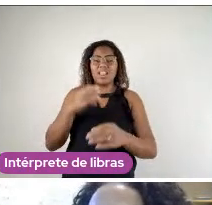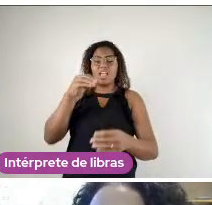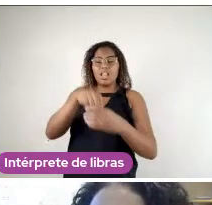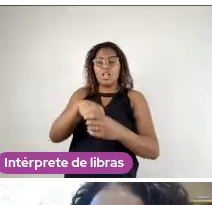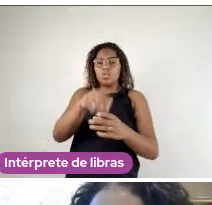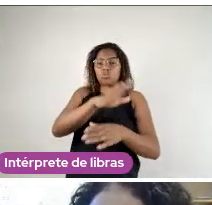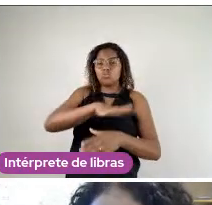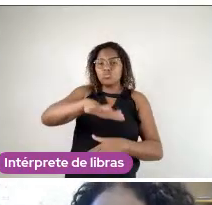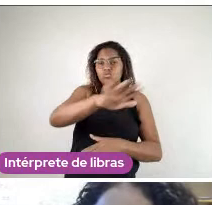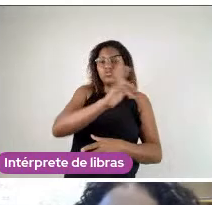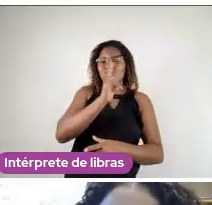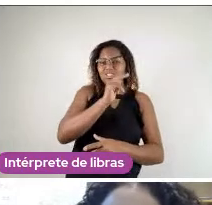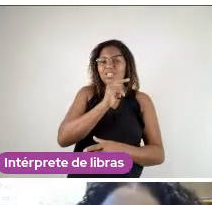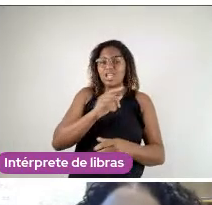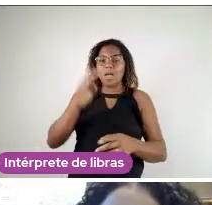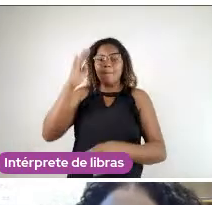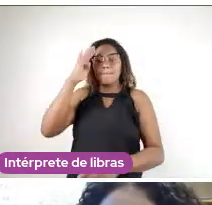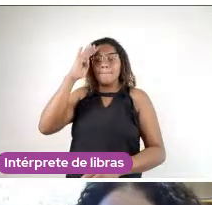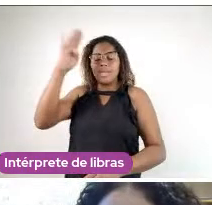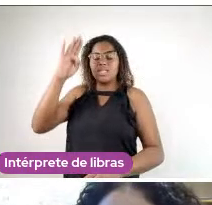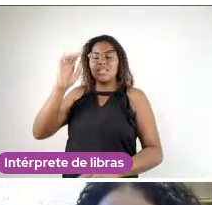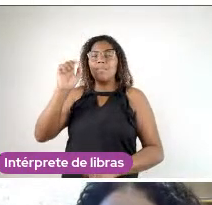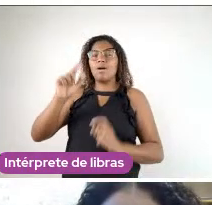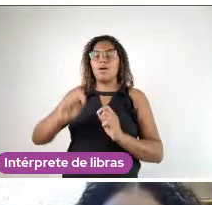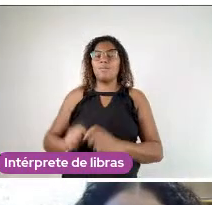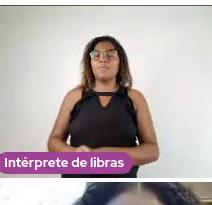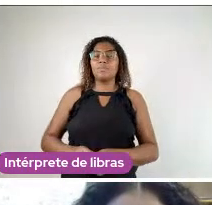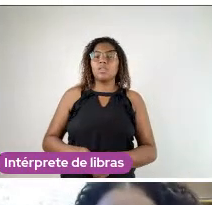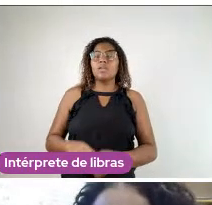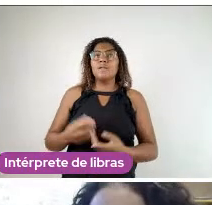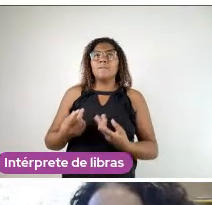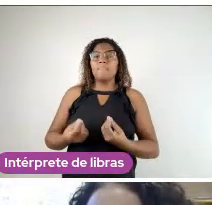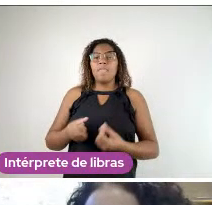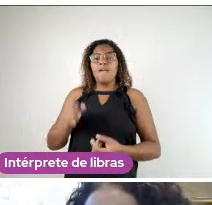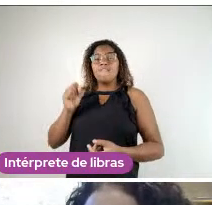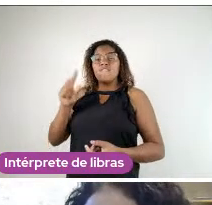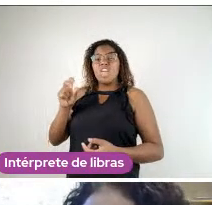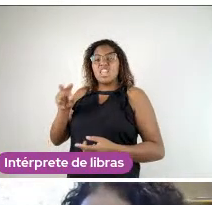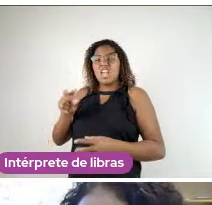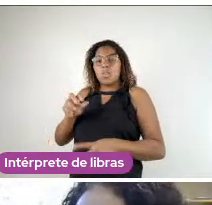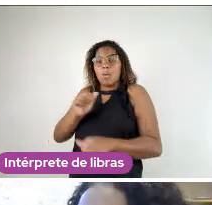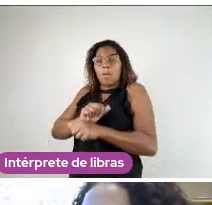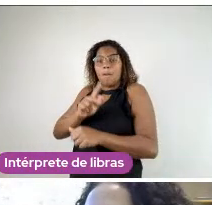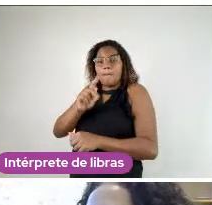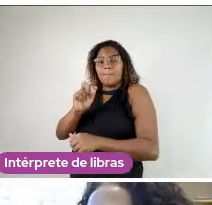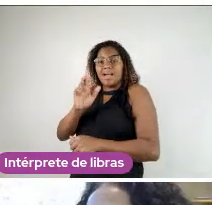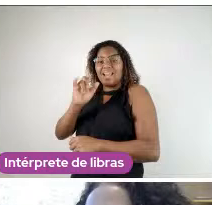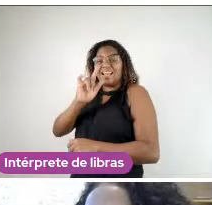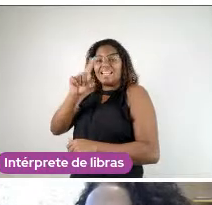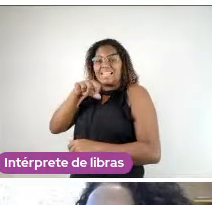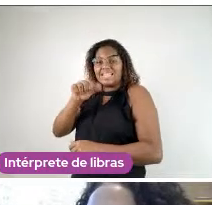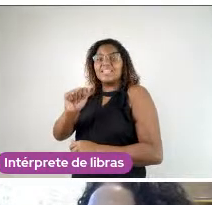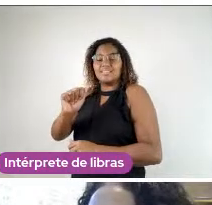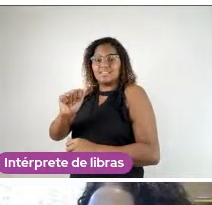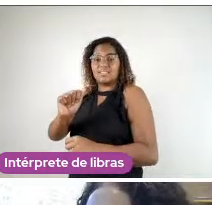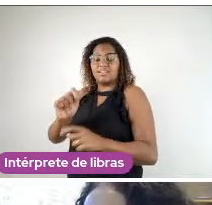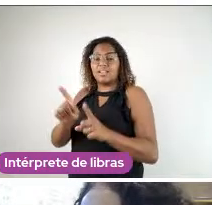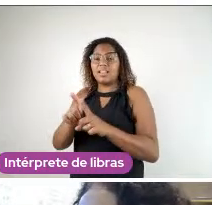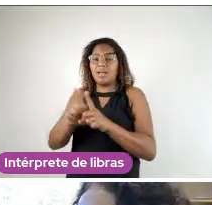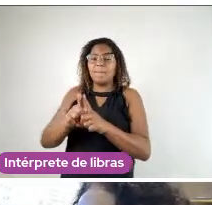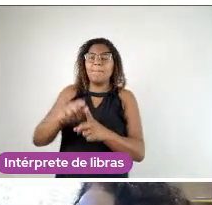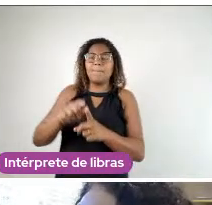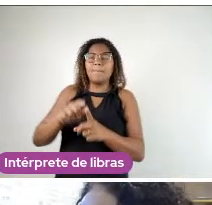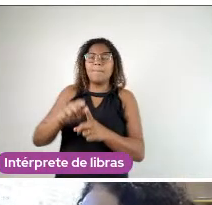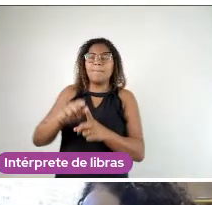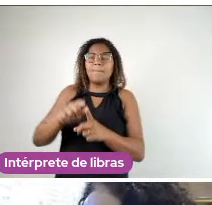como, por exemplo, o principal é o veneno paralisante produzido por Alexandre Catenella. Mas, por exemplo, em 2016,